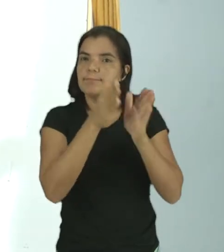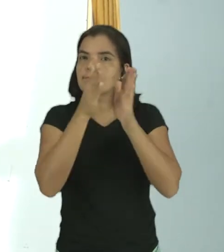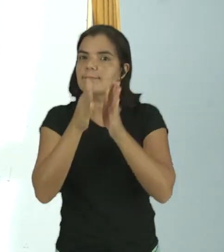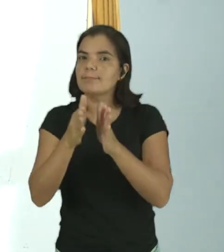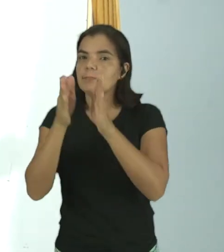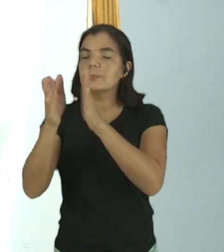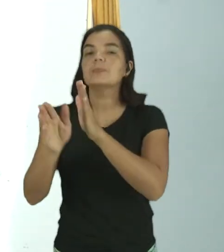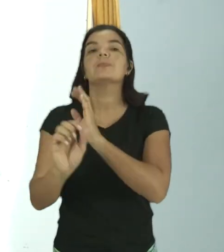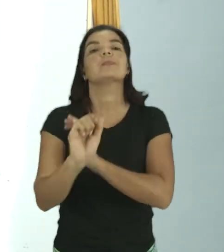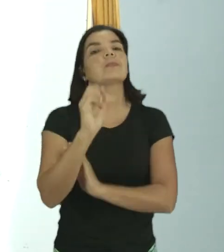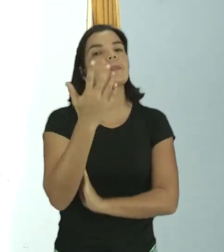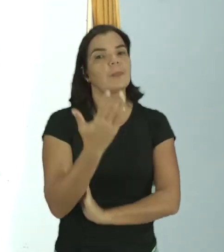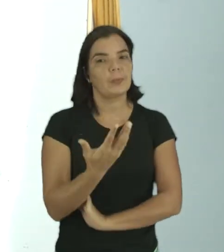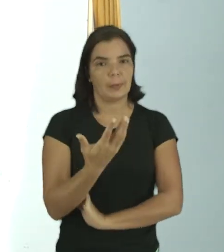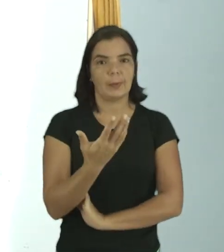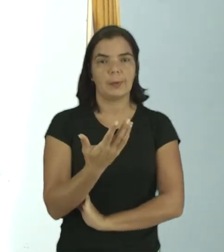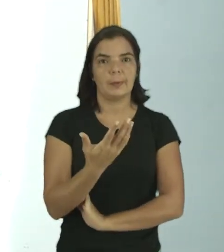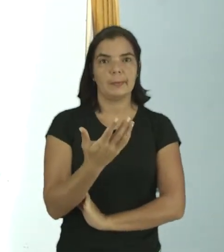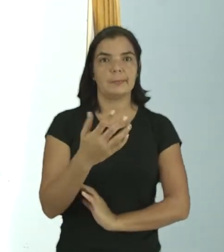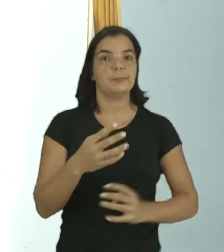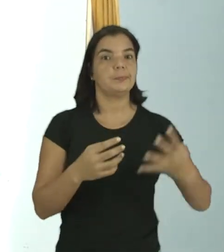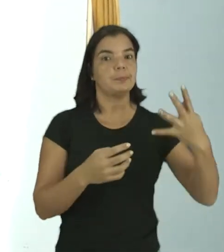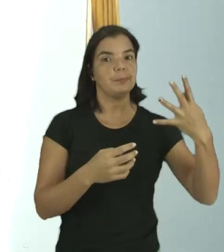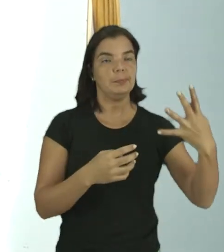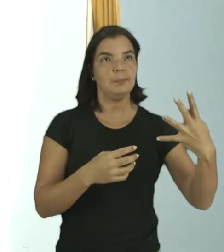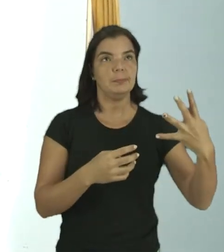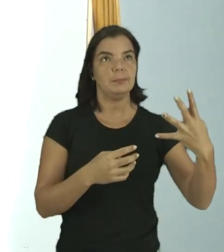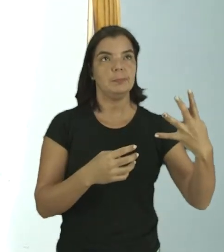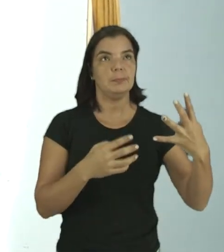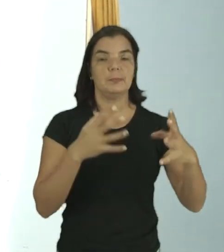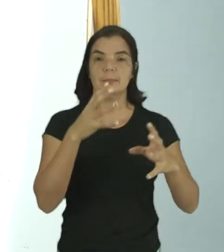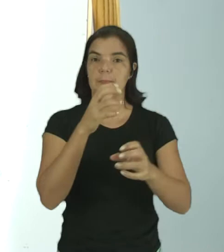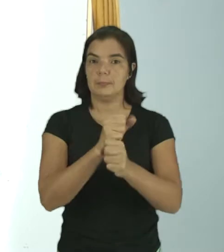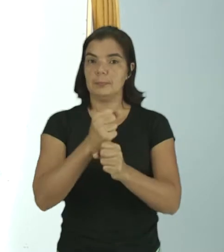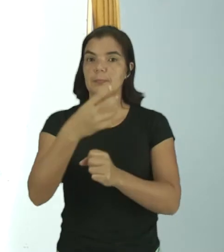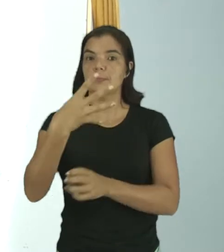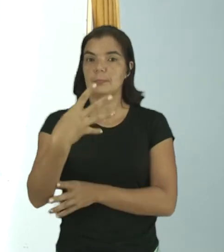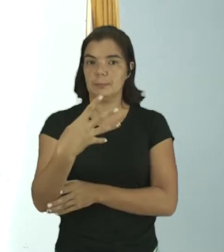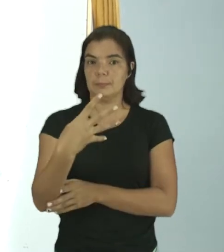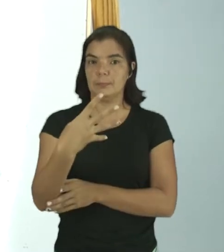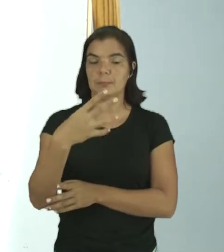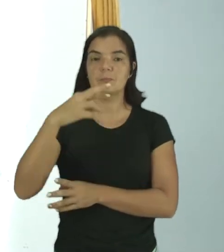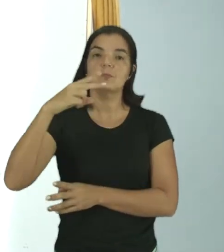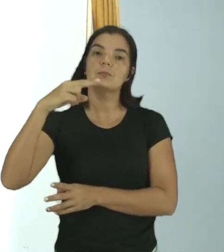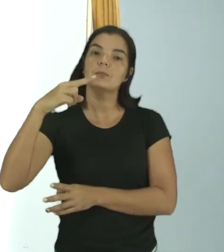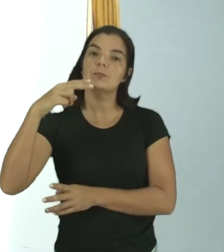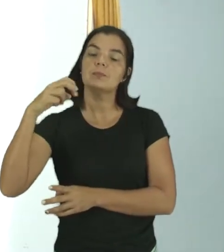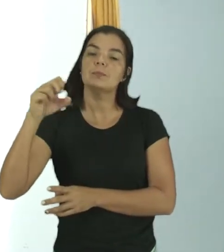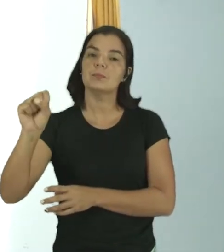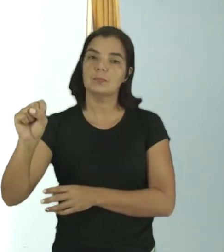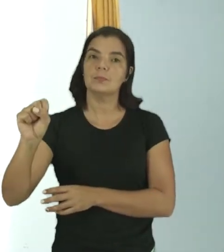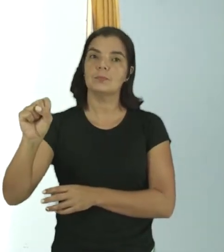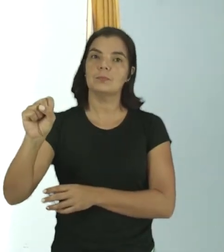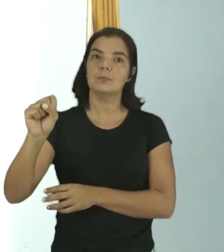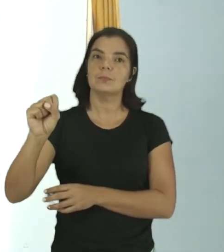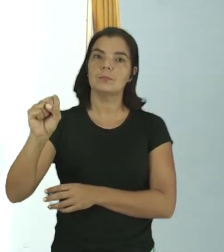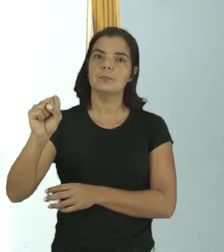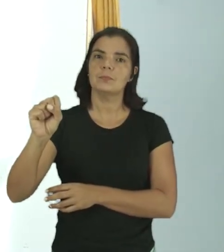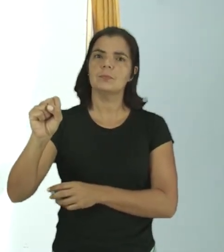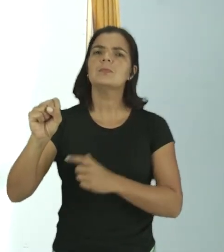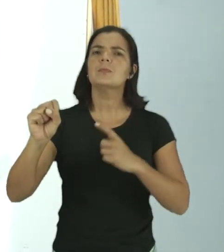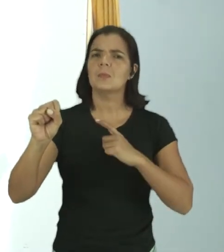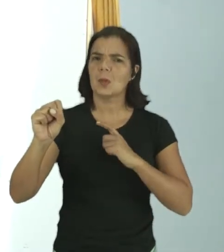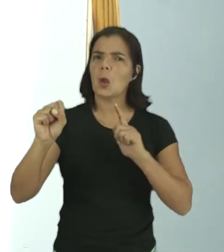então o que que tá acontecendo aqui 4 + 4 = 8